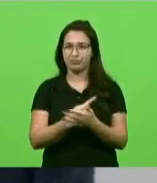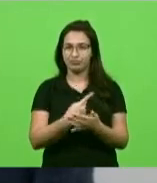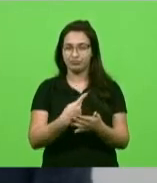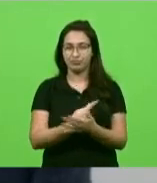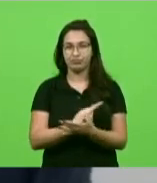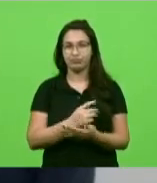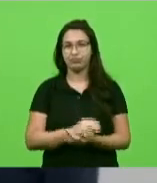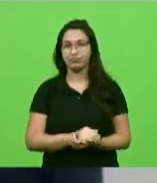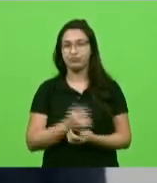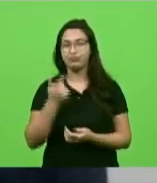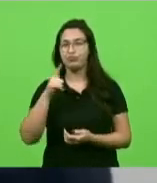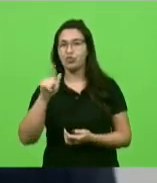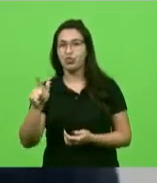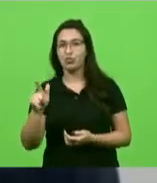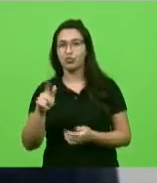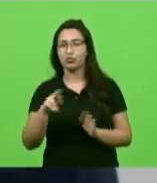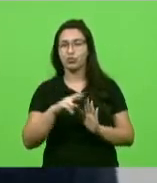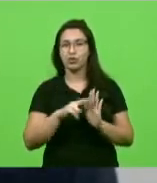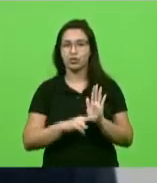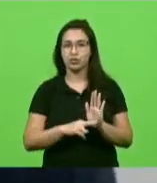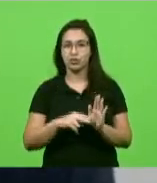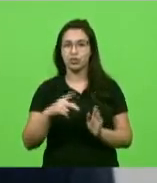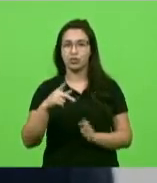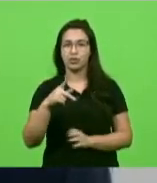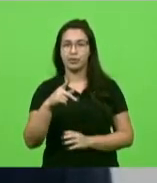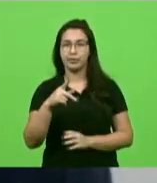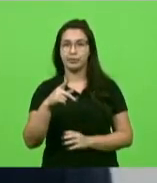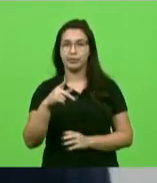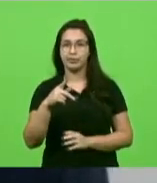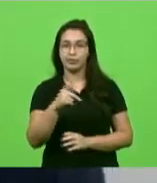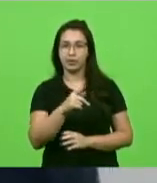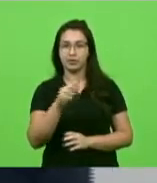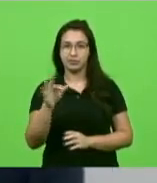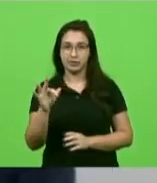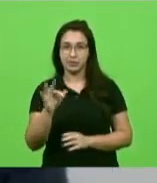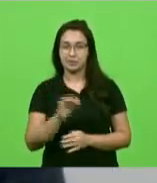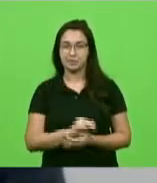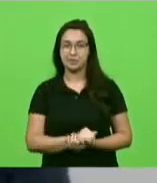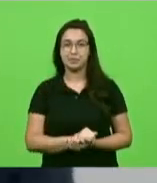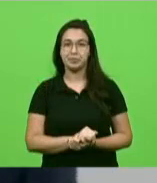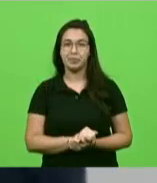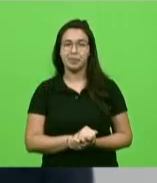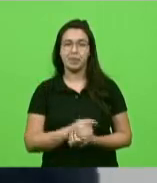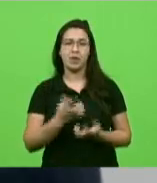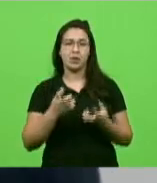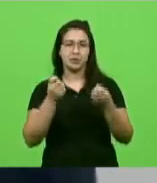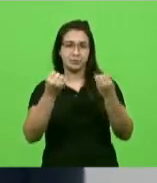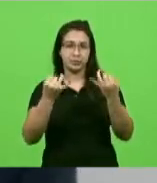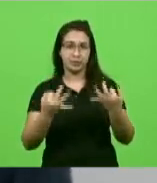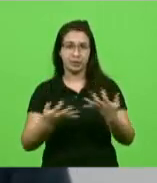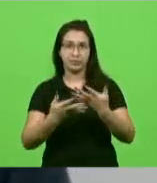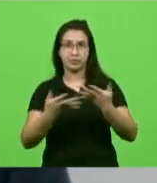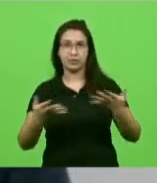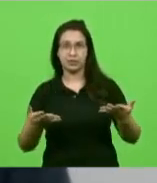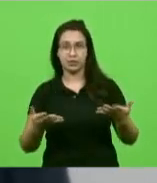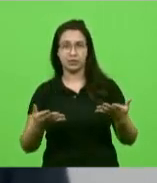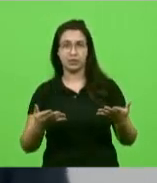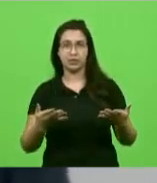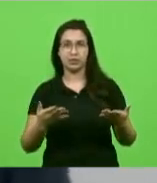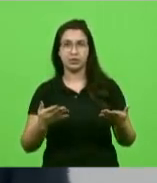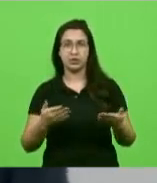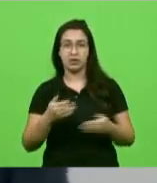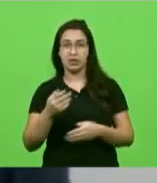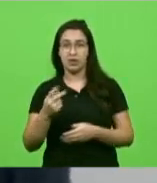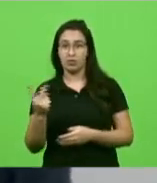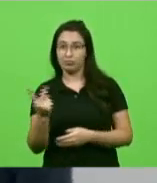outro relatório da Polícia Federal. Eu gostaria de dizer aos senhores que quer um, quer outro, não se encontra